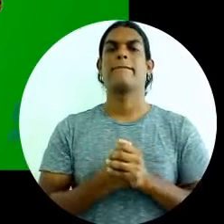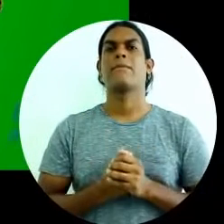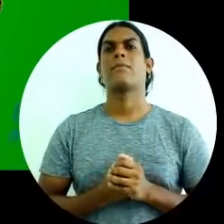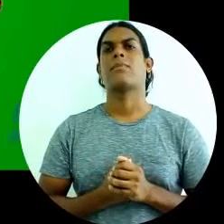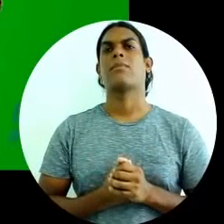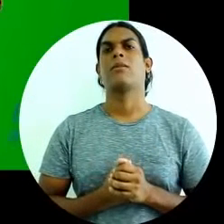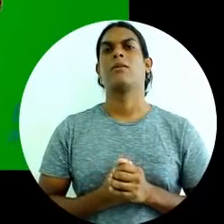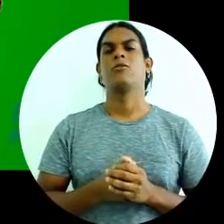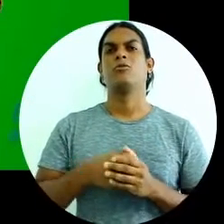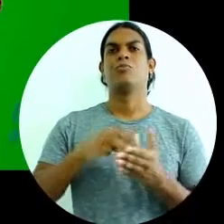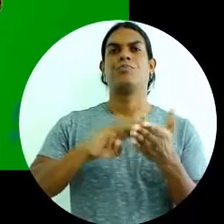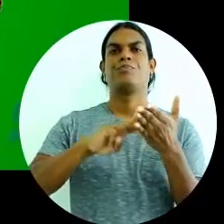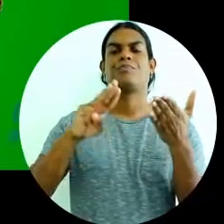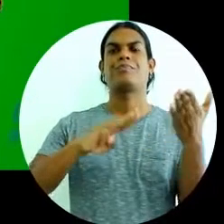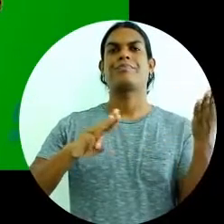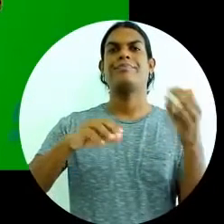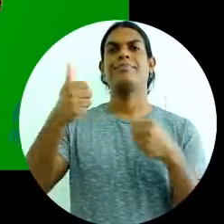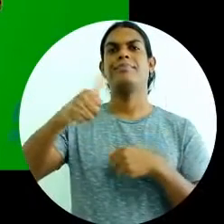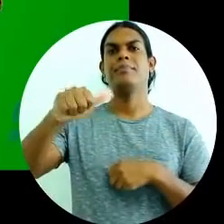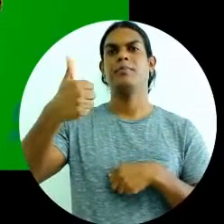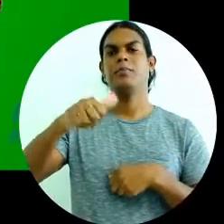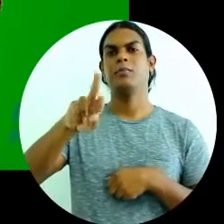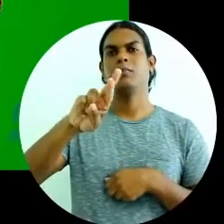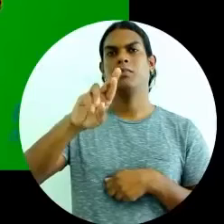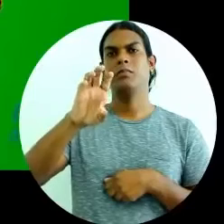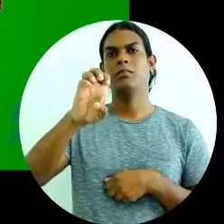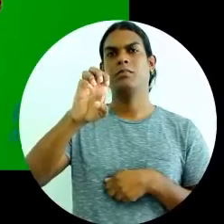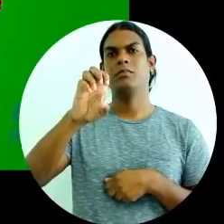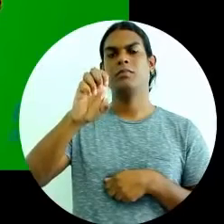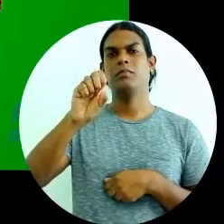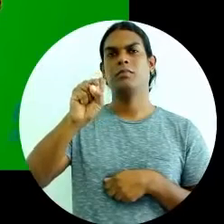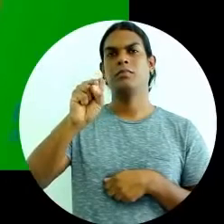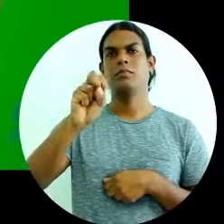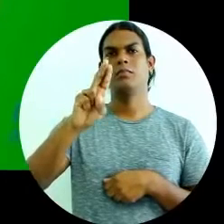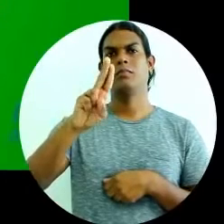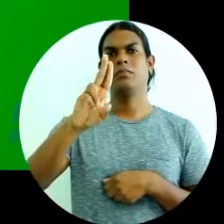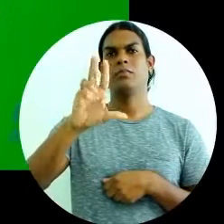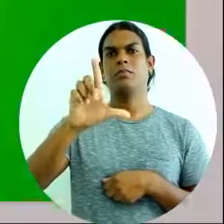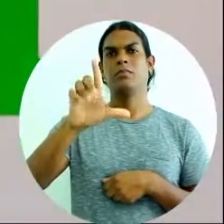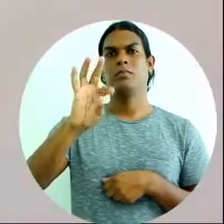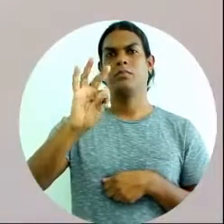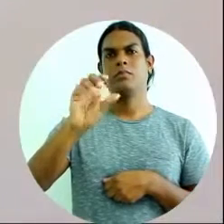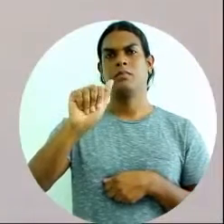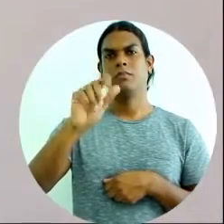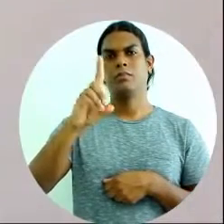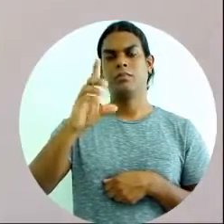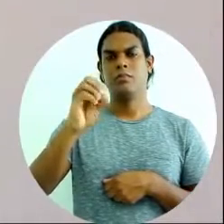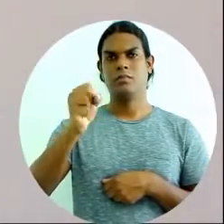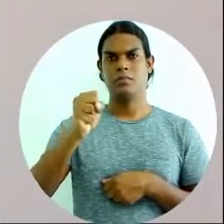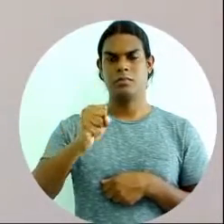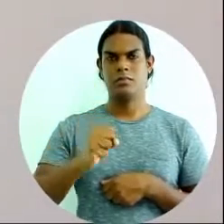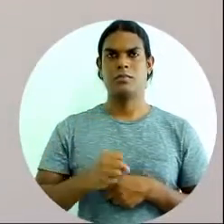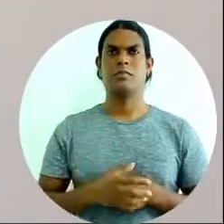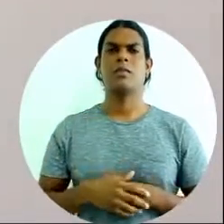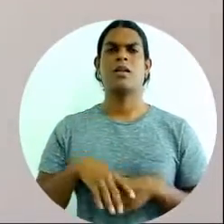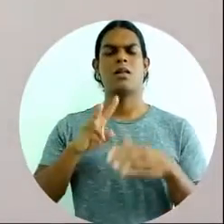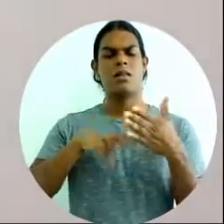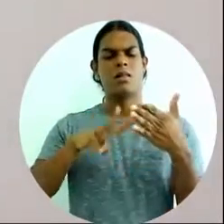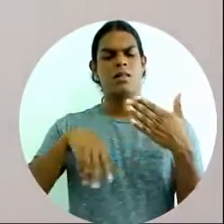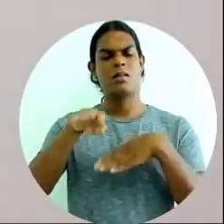ponto, os métodos de avaliação de resultados, os conceitos, os tipos e as